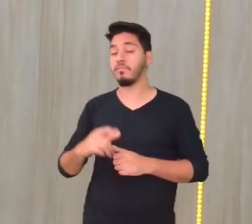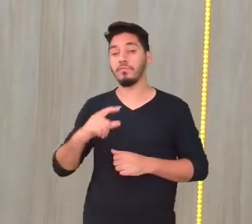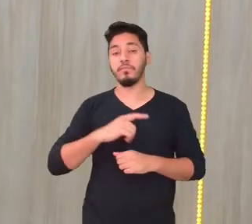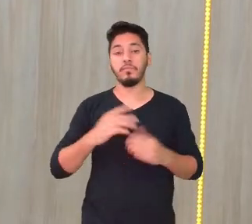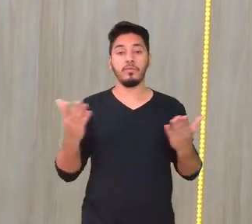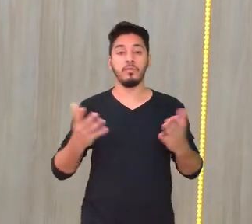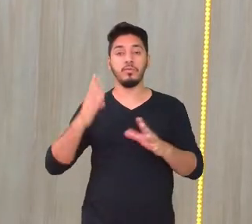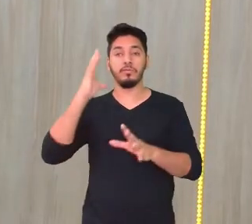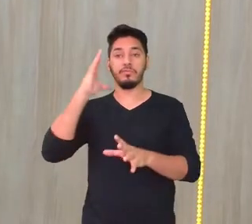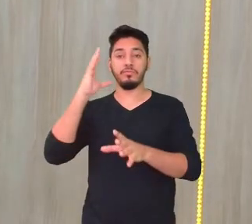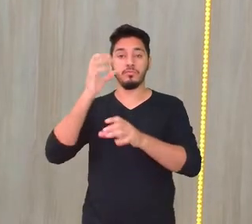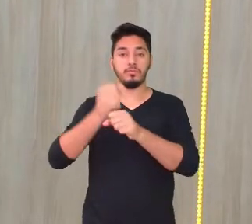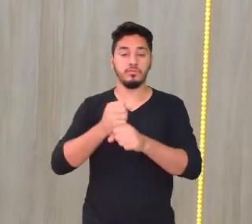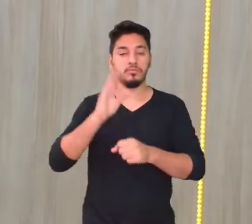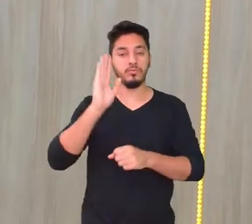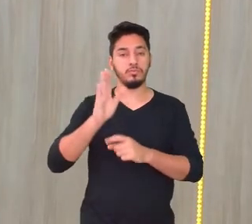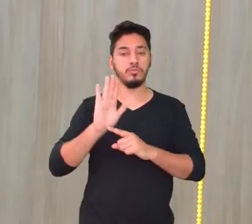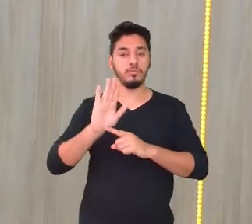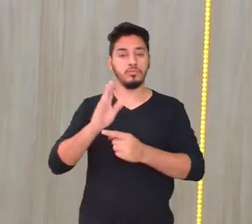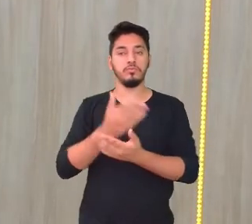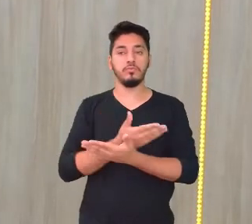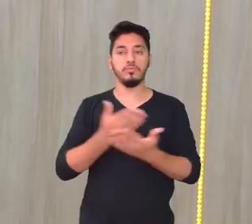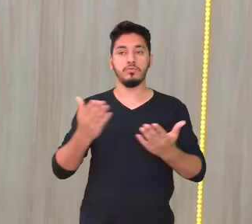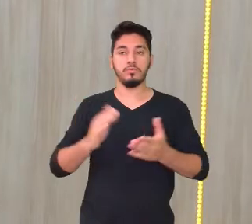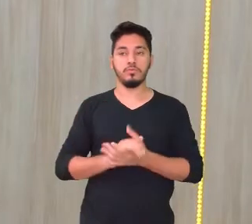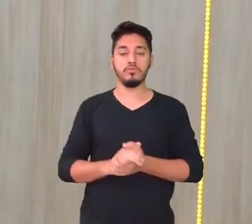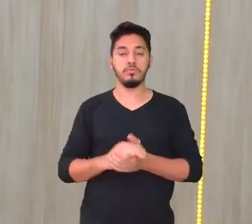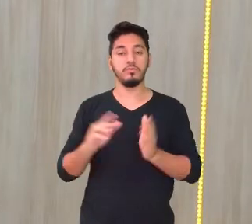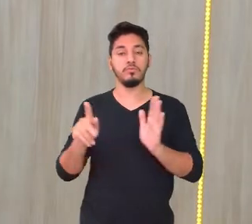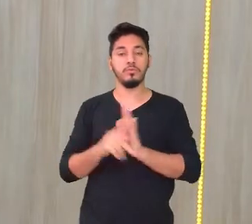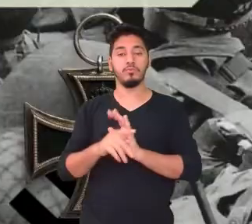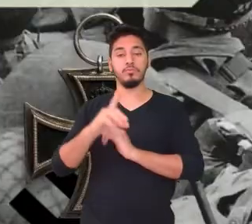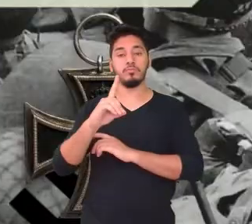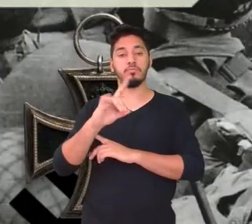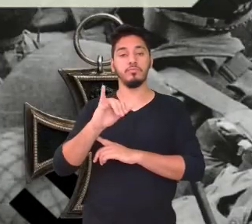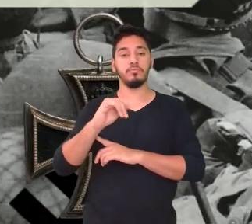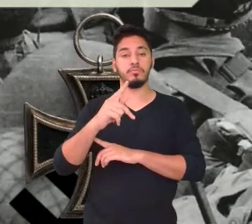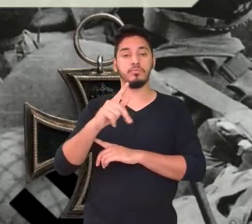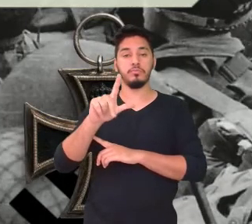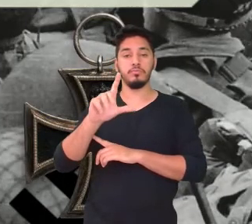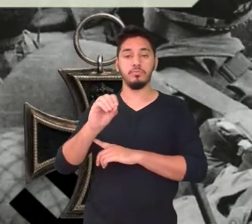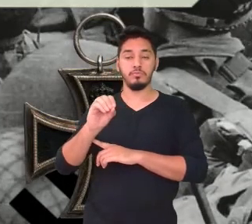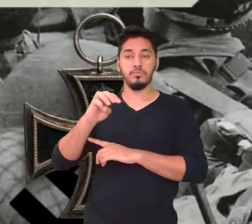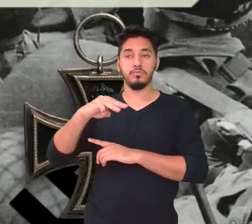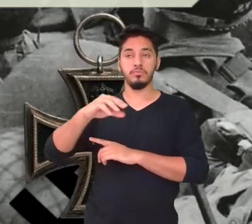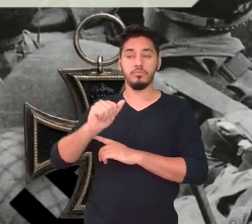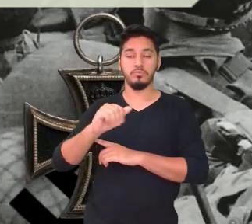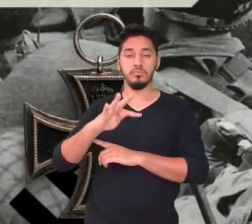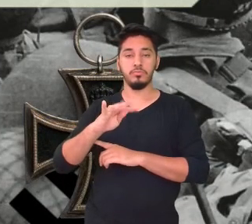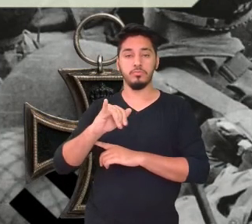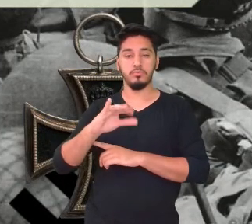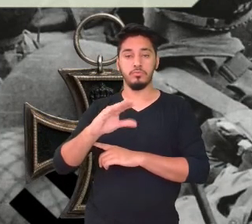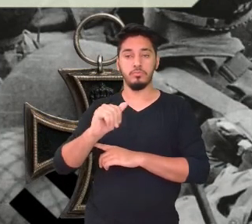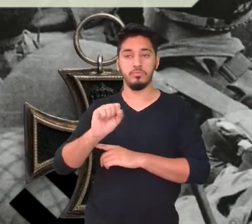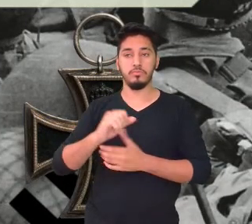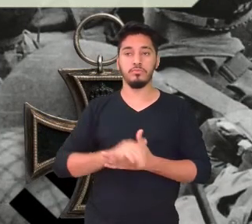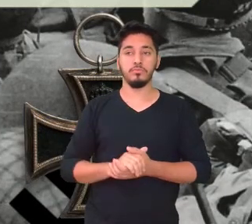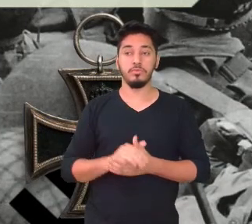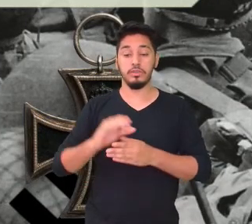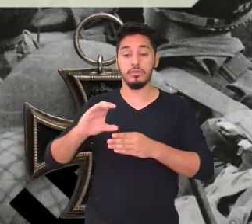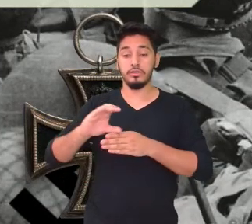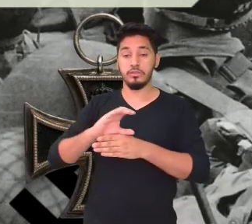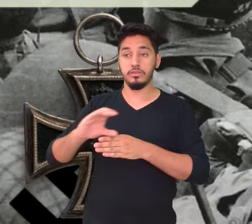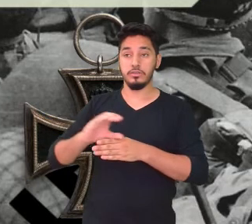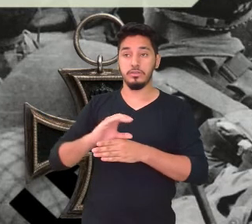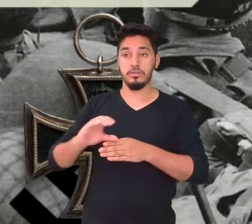em resumo, como a gente mostrou, questões diplomáticas associadas ao Tratado de Versalhes, a crise de 29, né,